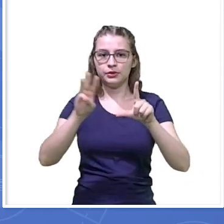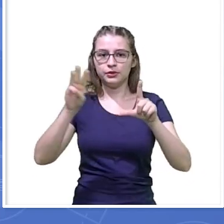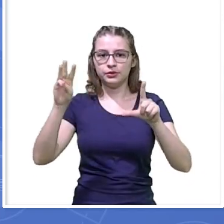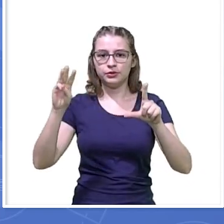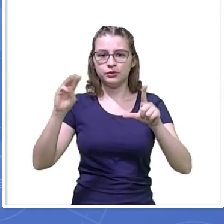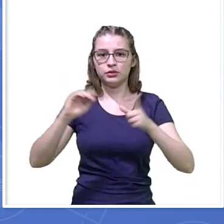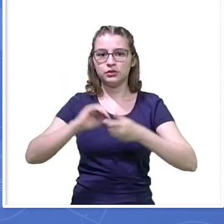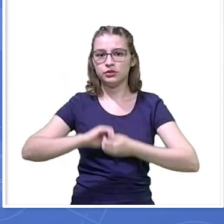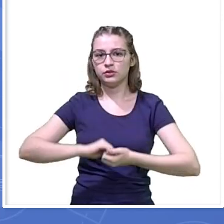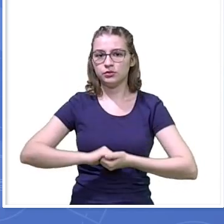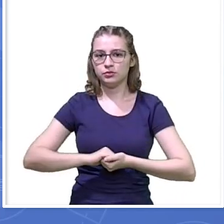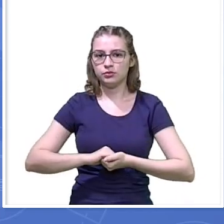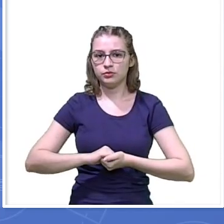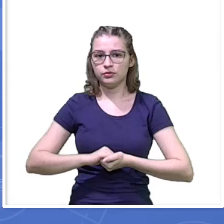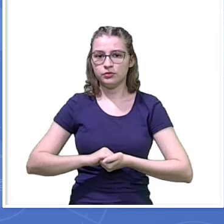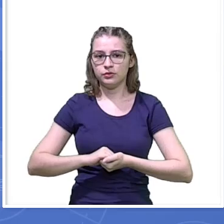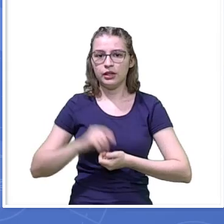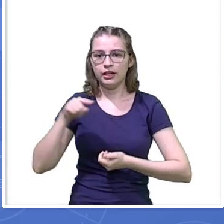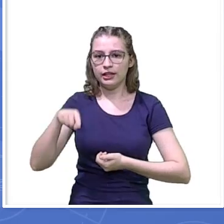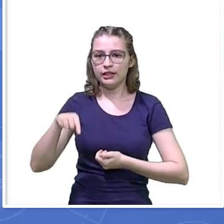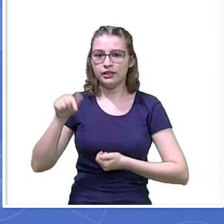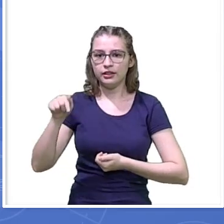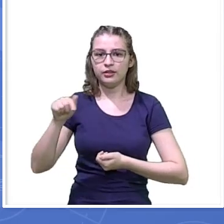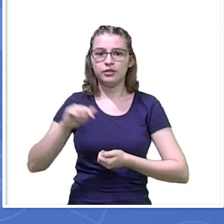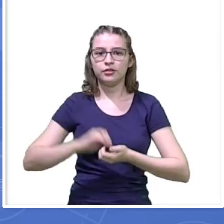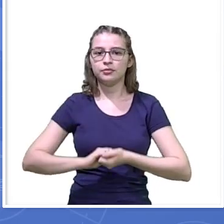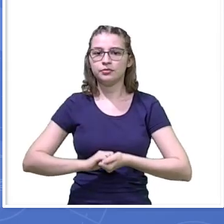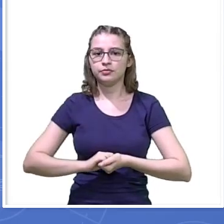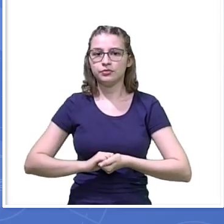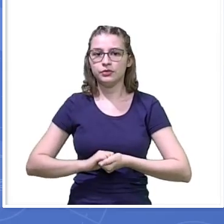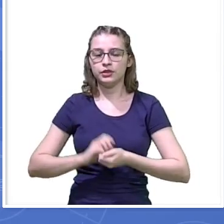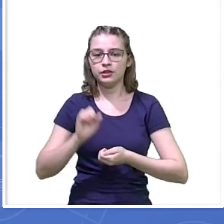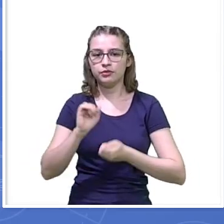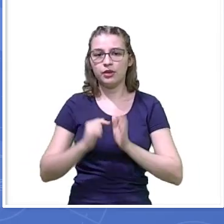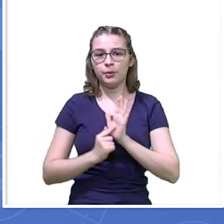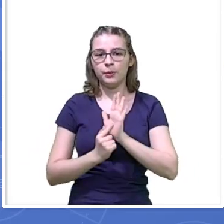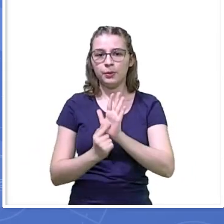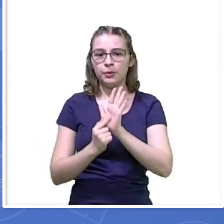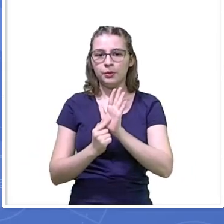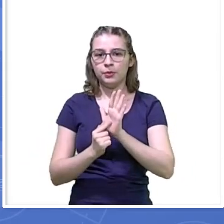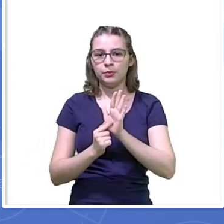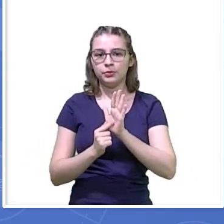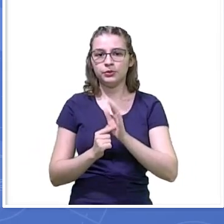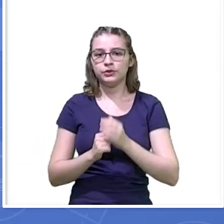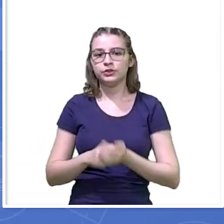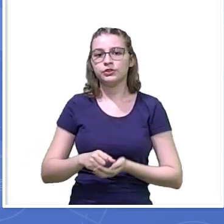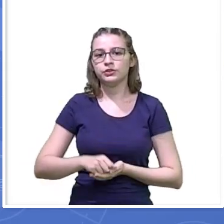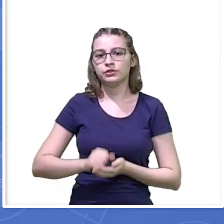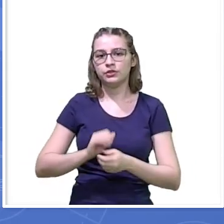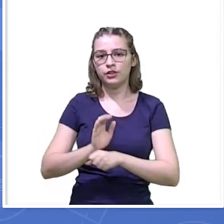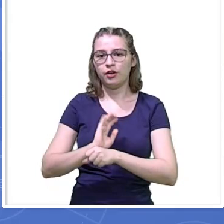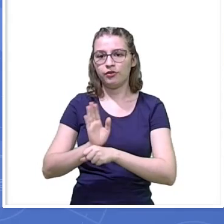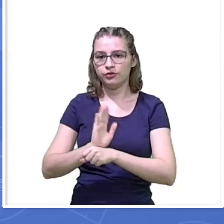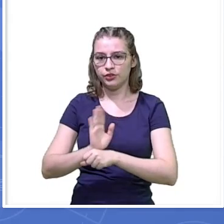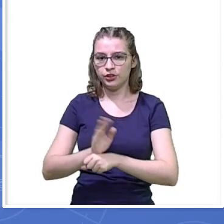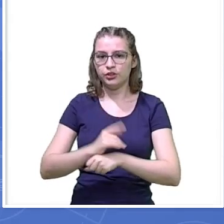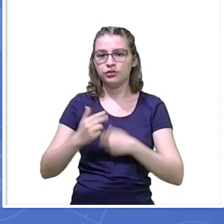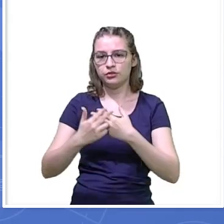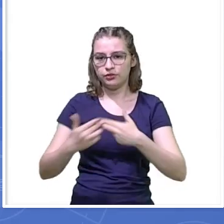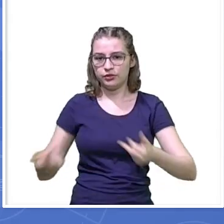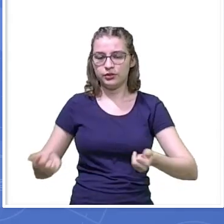você clica em clique aqui, ele vai abrir uma página que vai mostrar exatamente o recurso aí que você quer ver, né? E